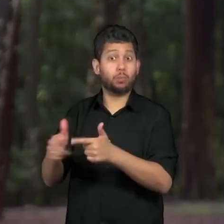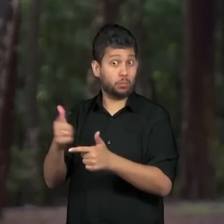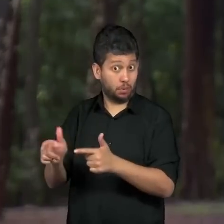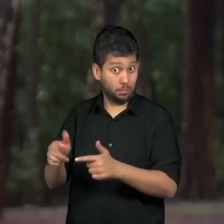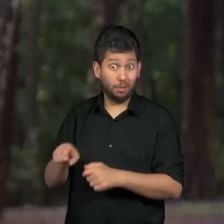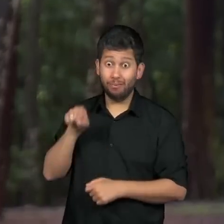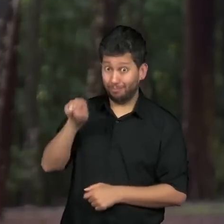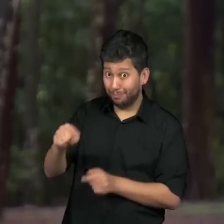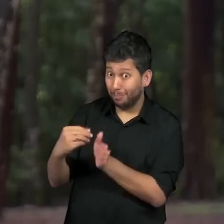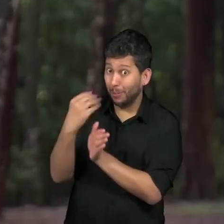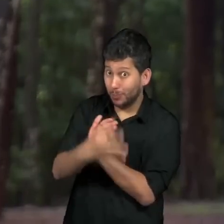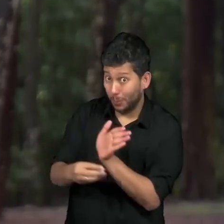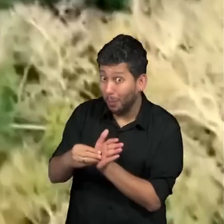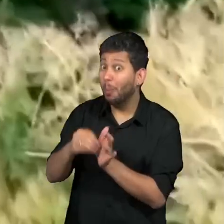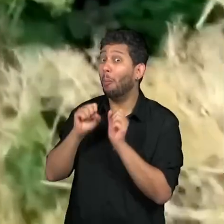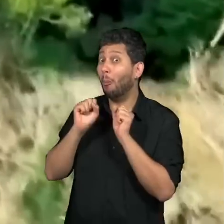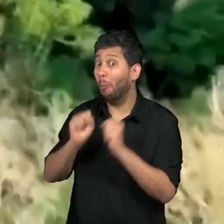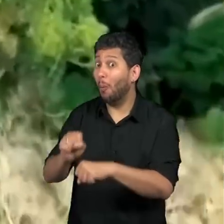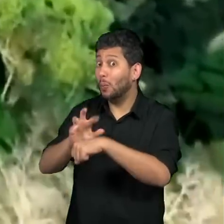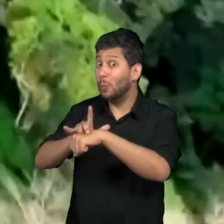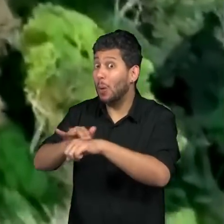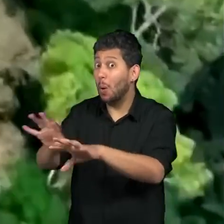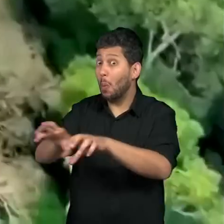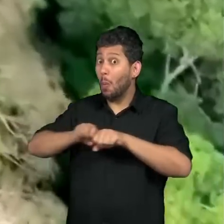berço de novas doenças.